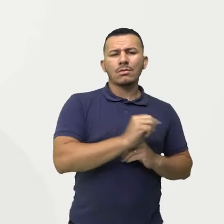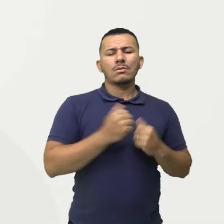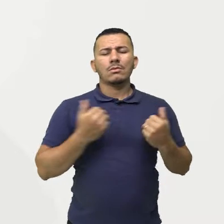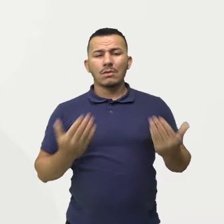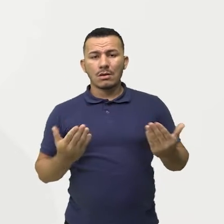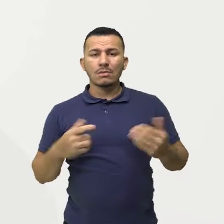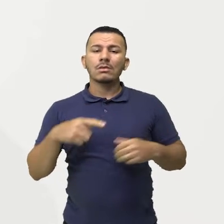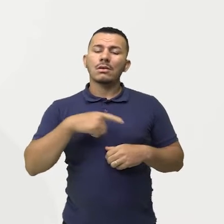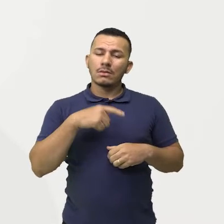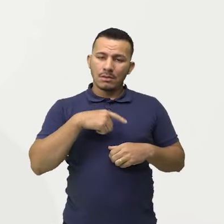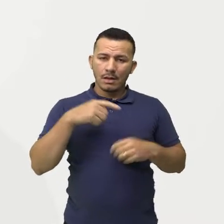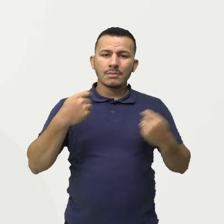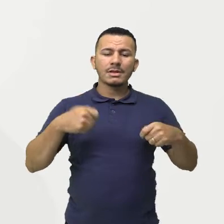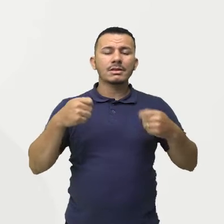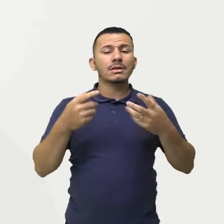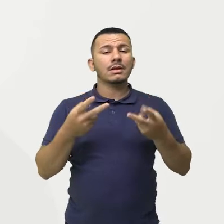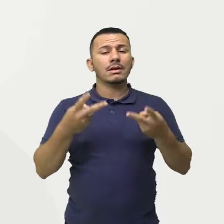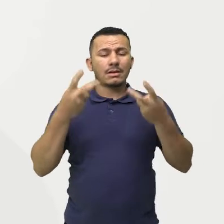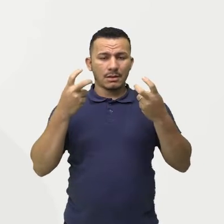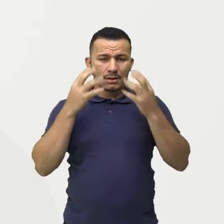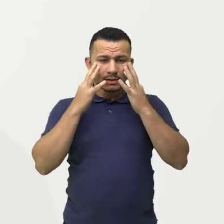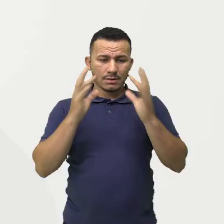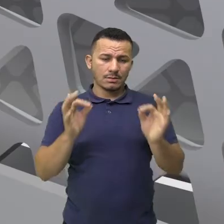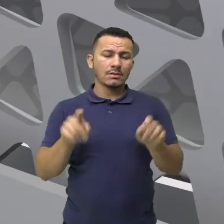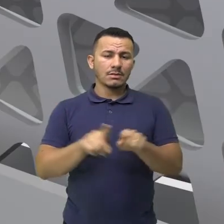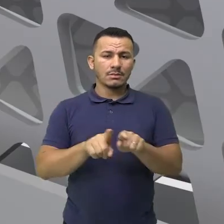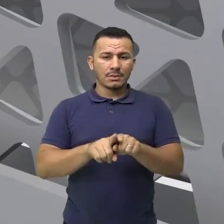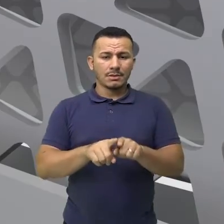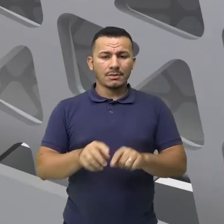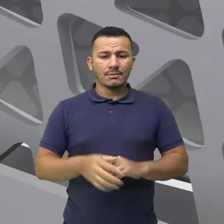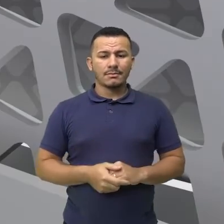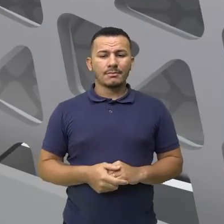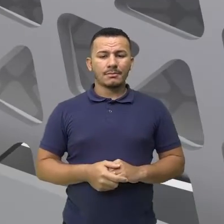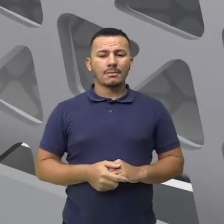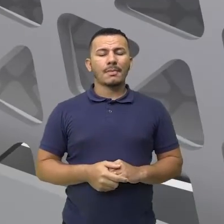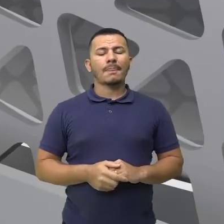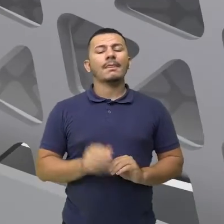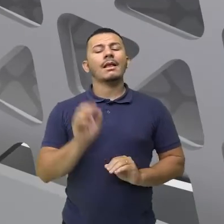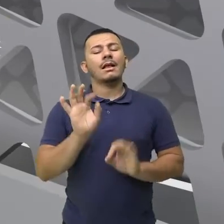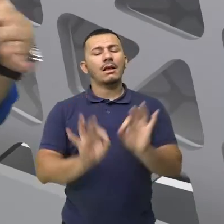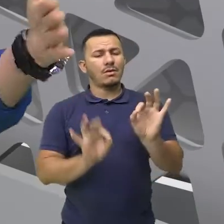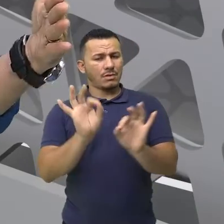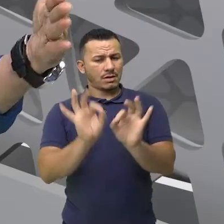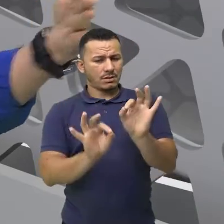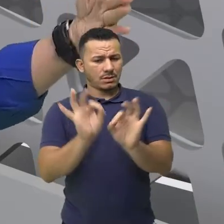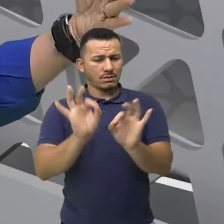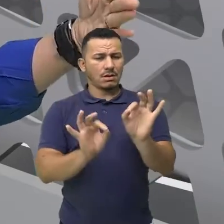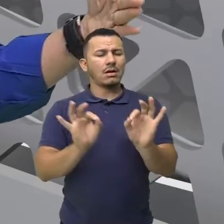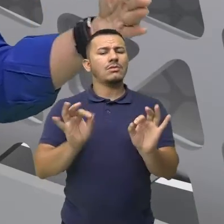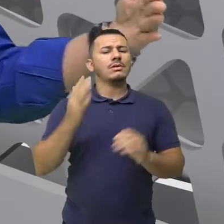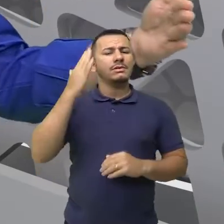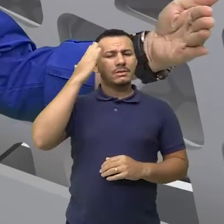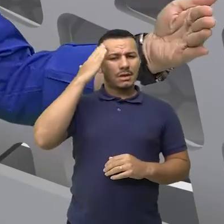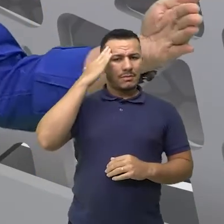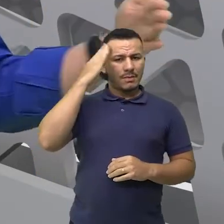Nós temos exatamente que ter isso em mente, olha. Essa organização de nós